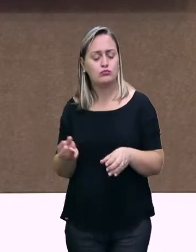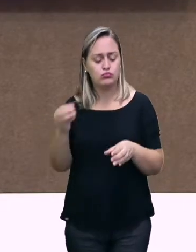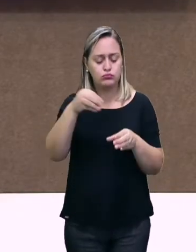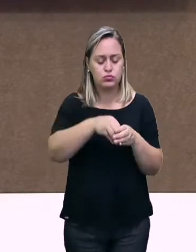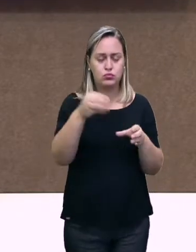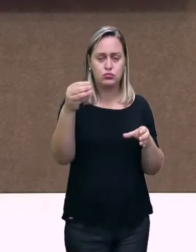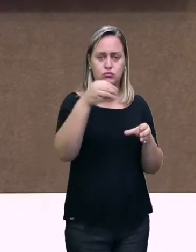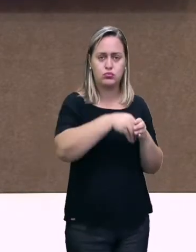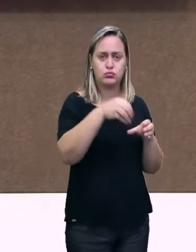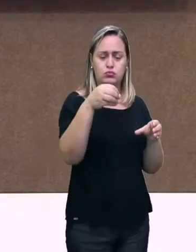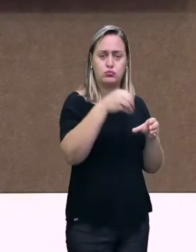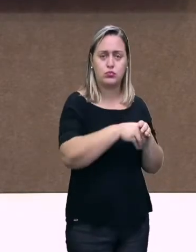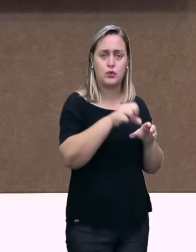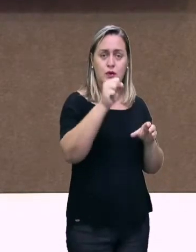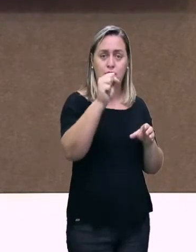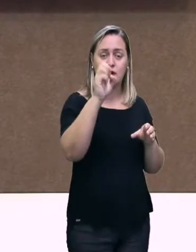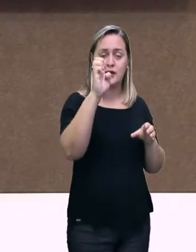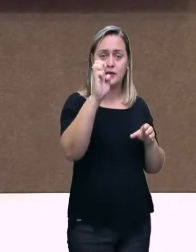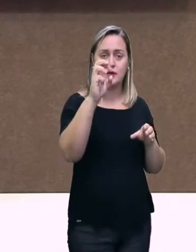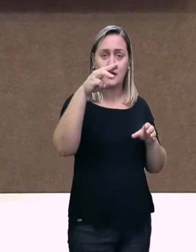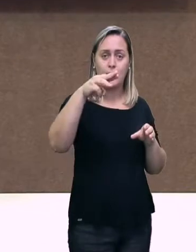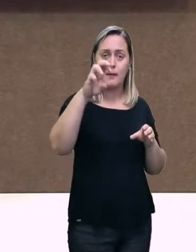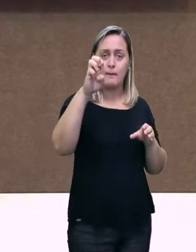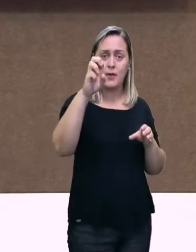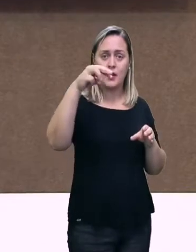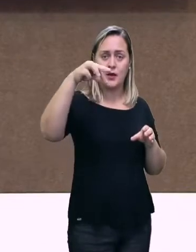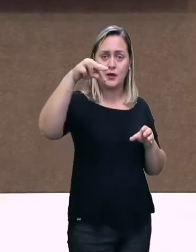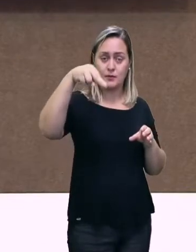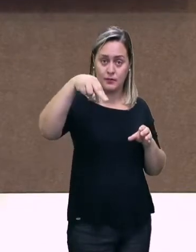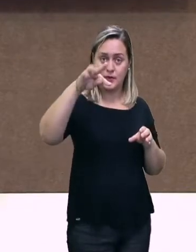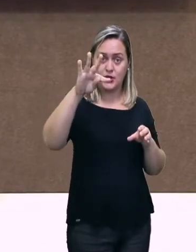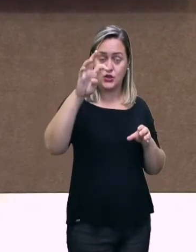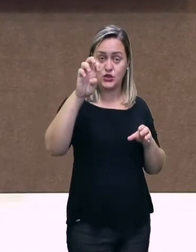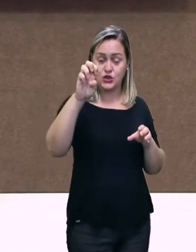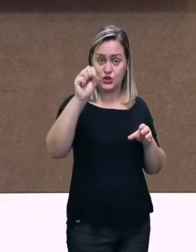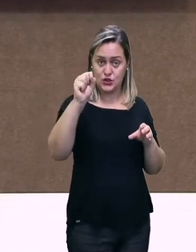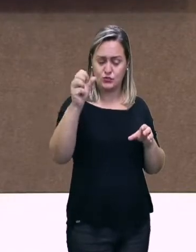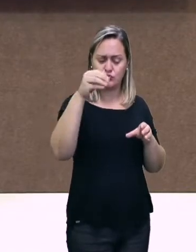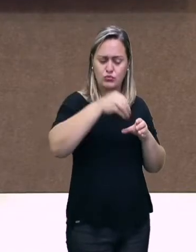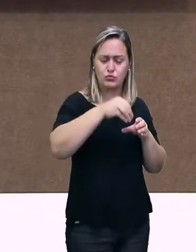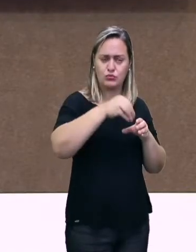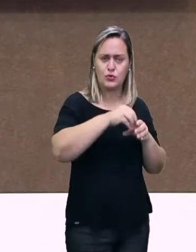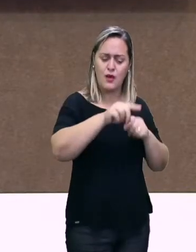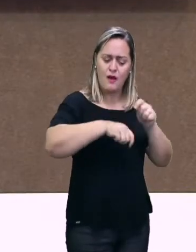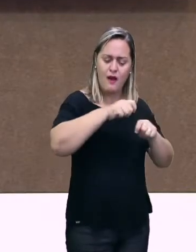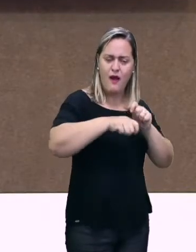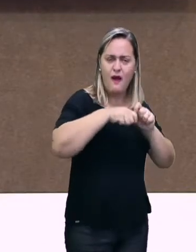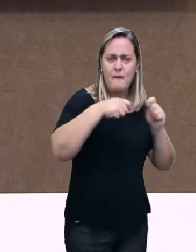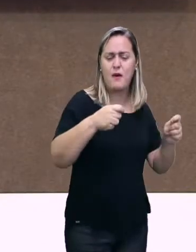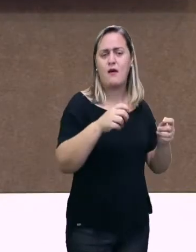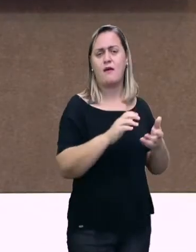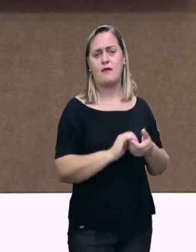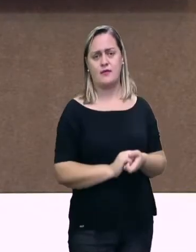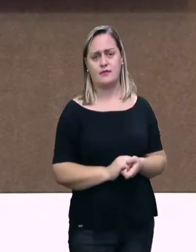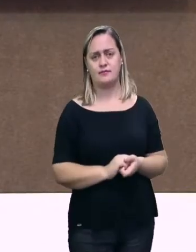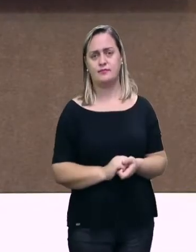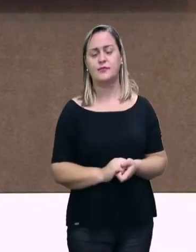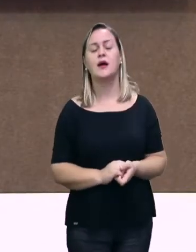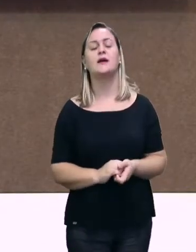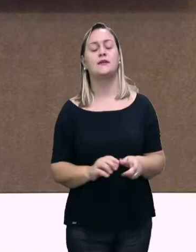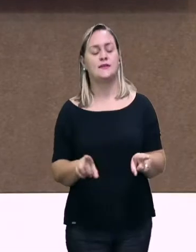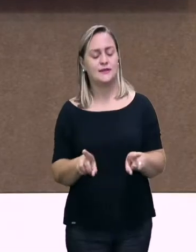coloca um pouquinho, amarra, corta o excesso, que ela vai ficar pesadinha, que você consegue também